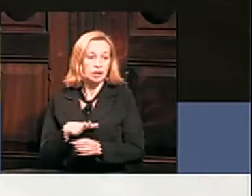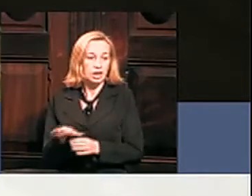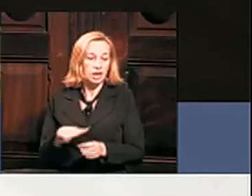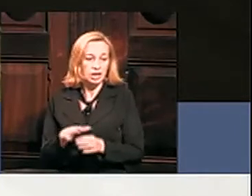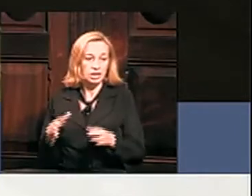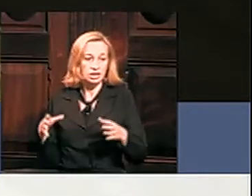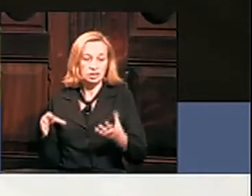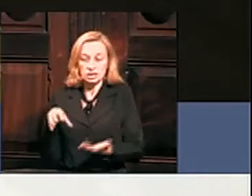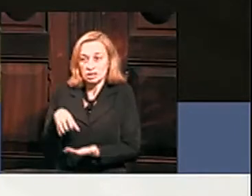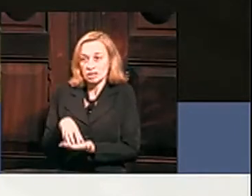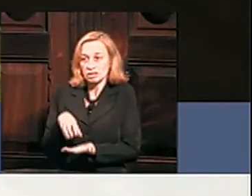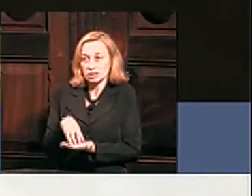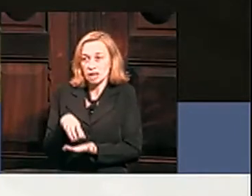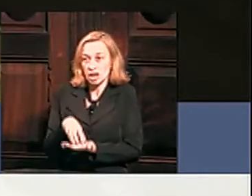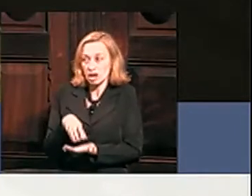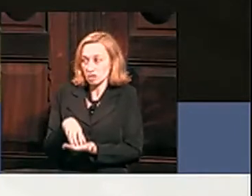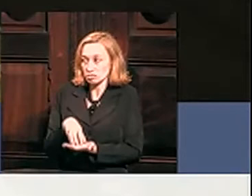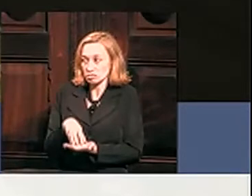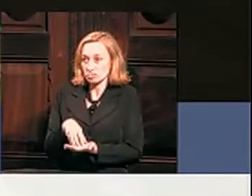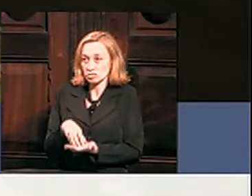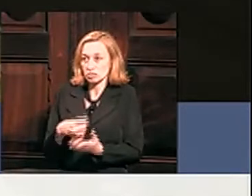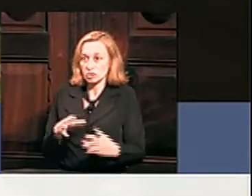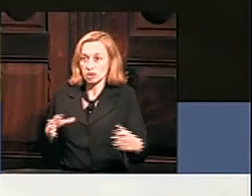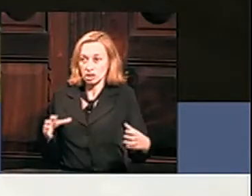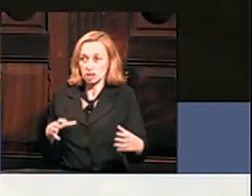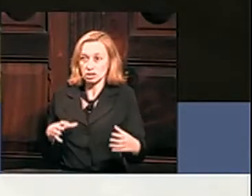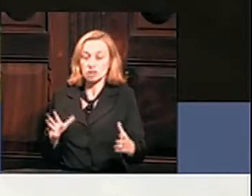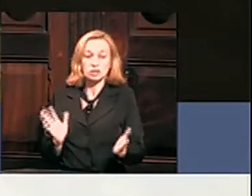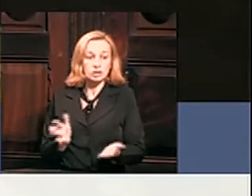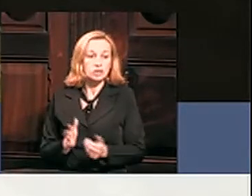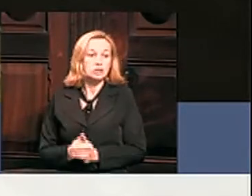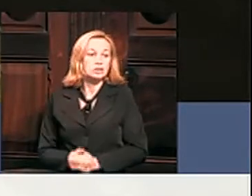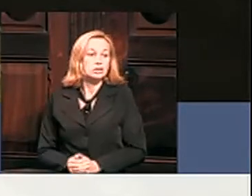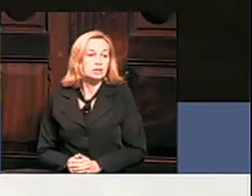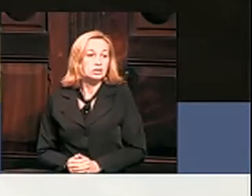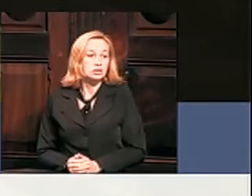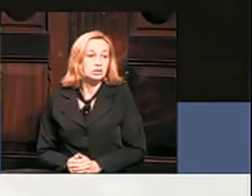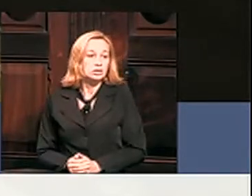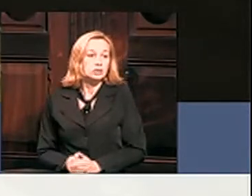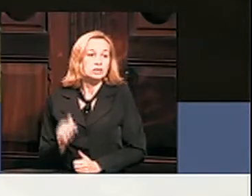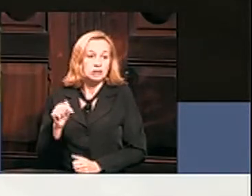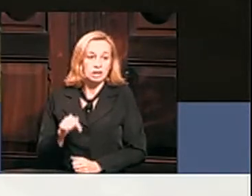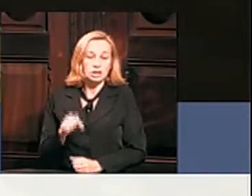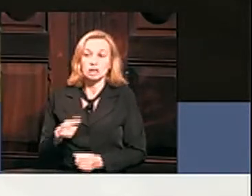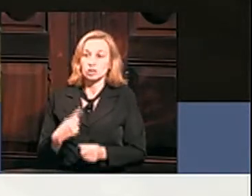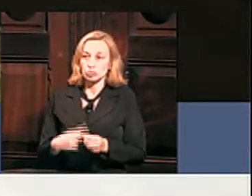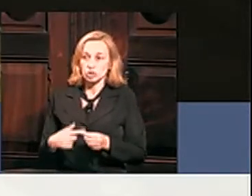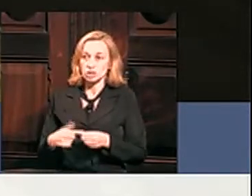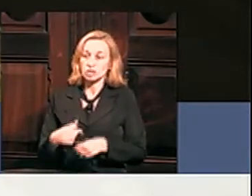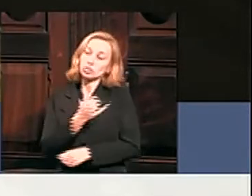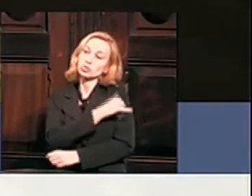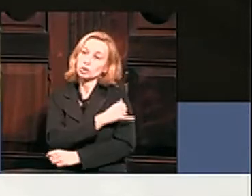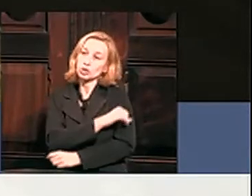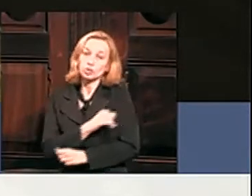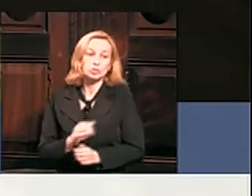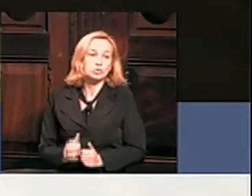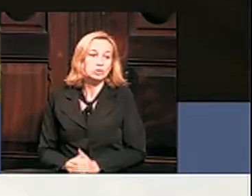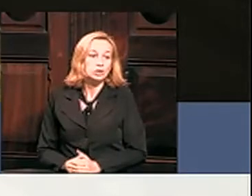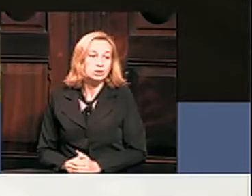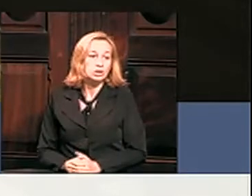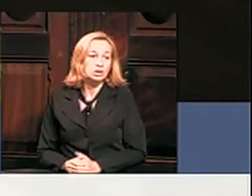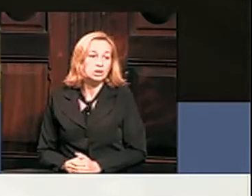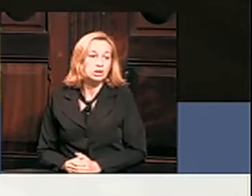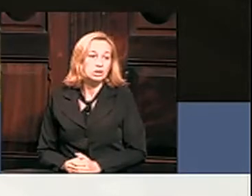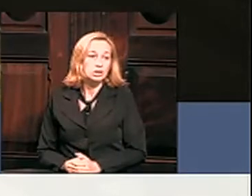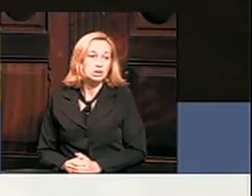concentração, que talvez seja a maior área de concentração populacional aqui no município do Rio, né? E